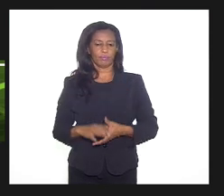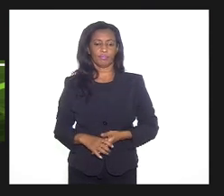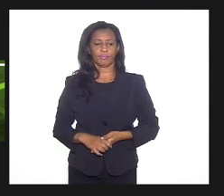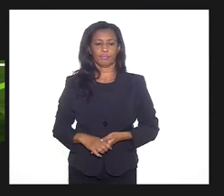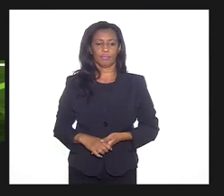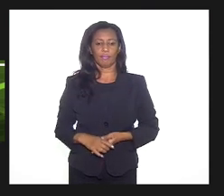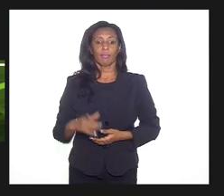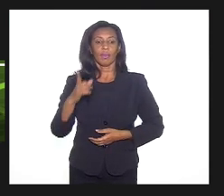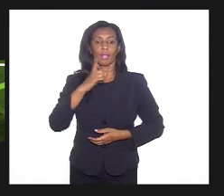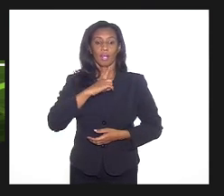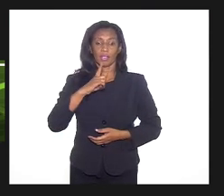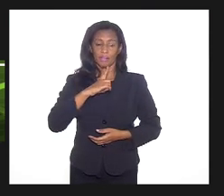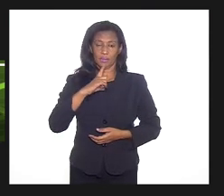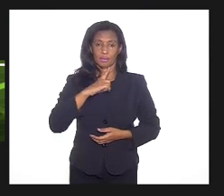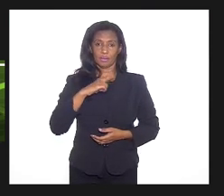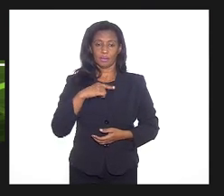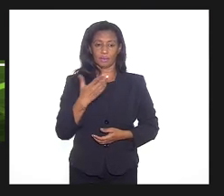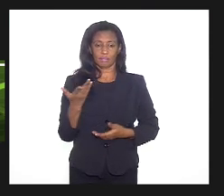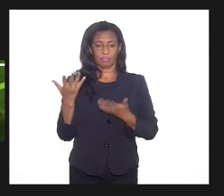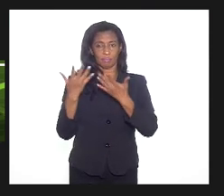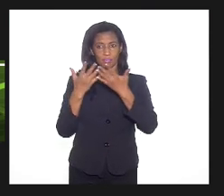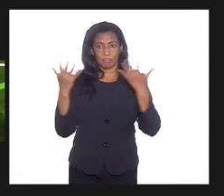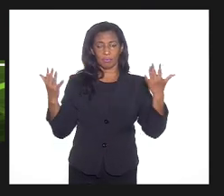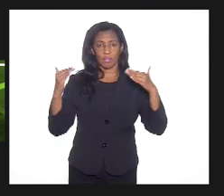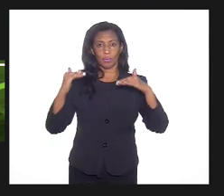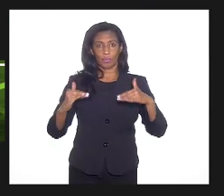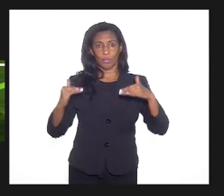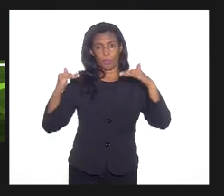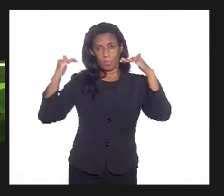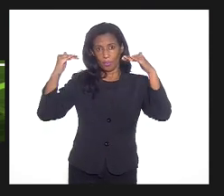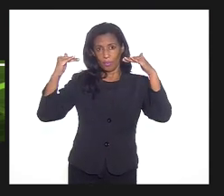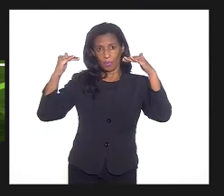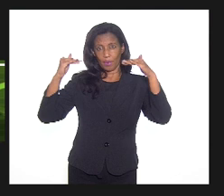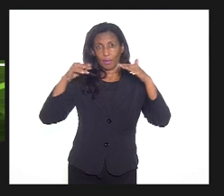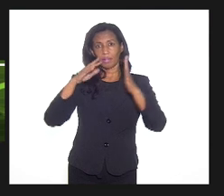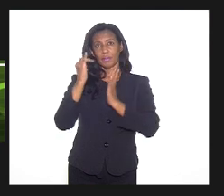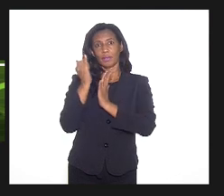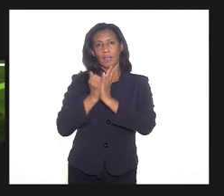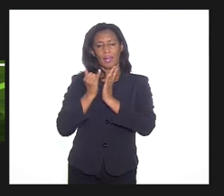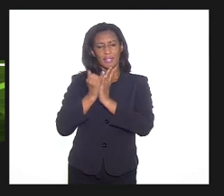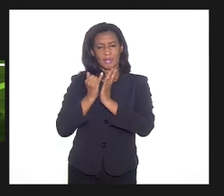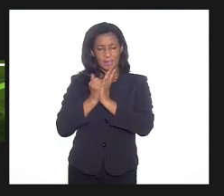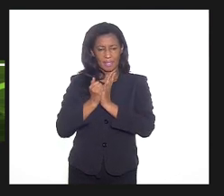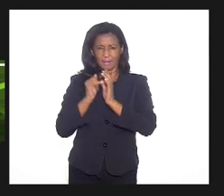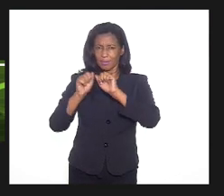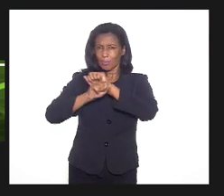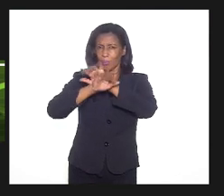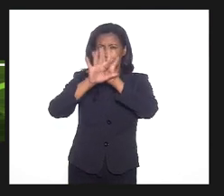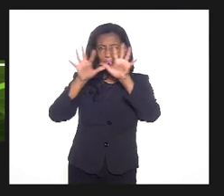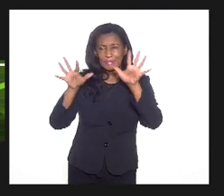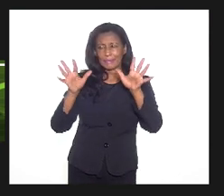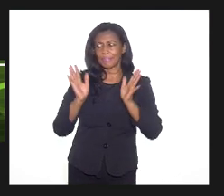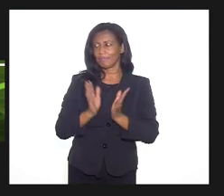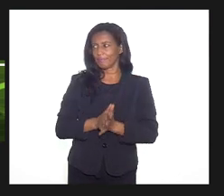A gente tem aí um crescimento da receita. Está muito claro aqui